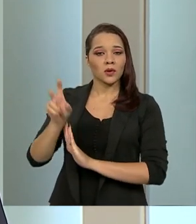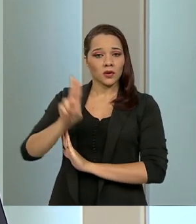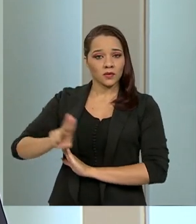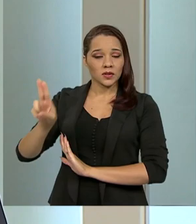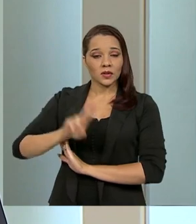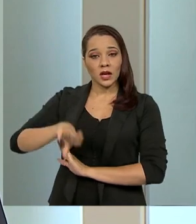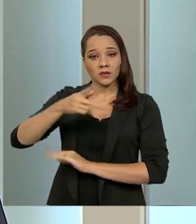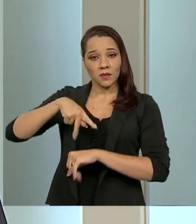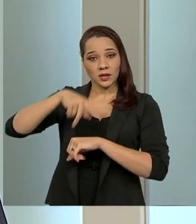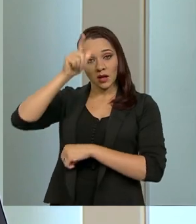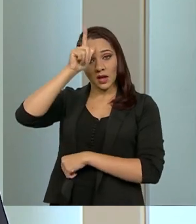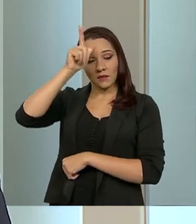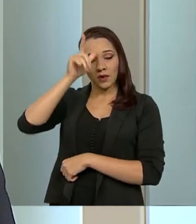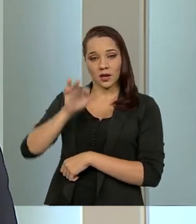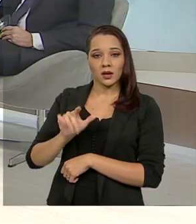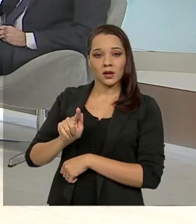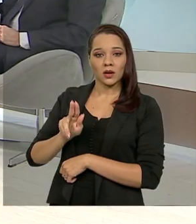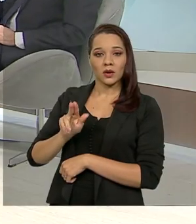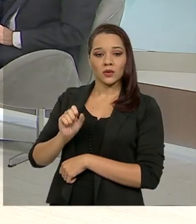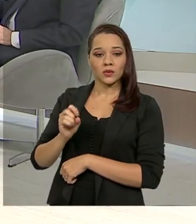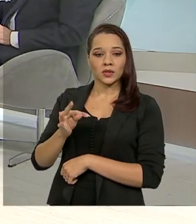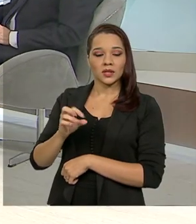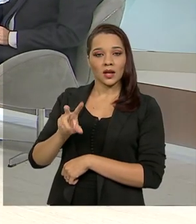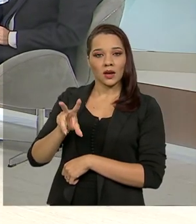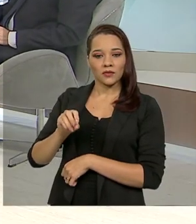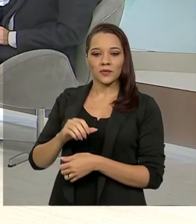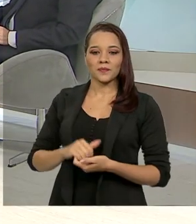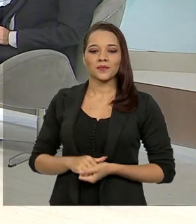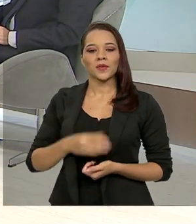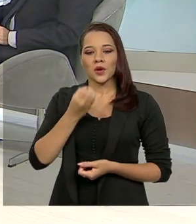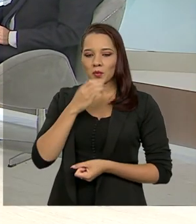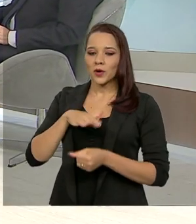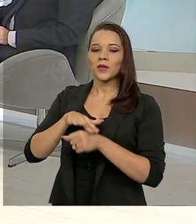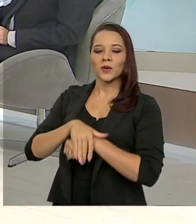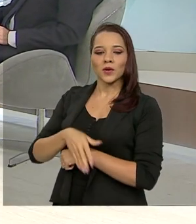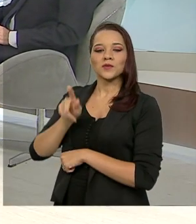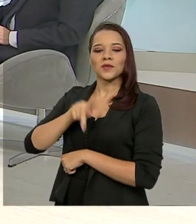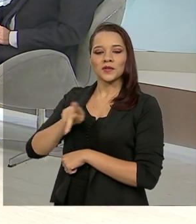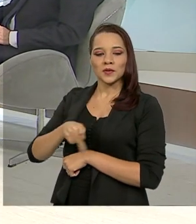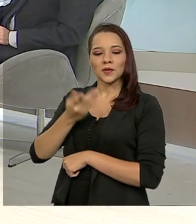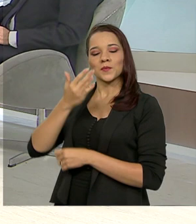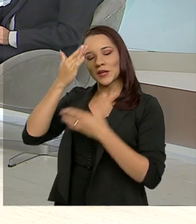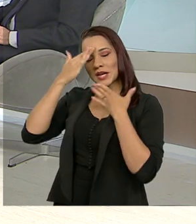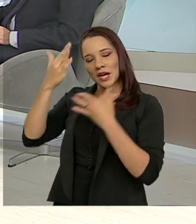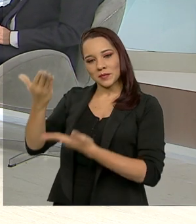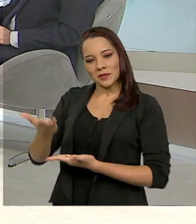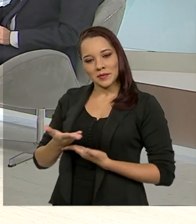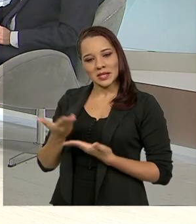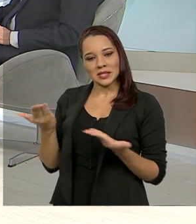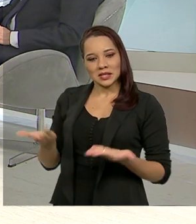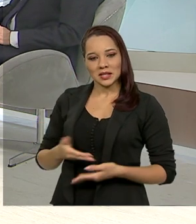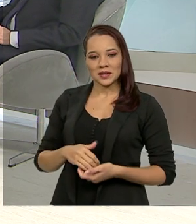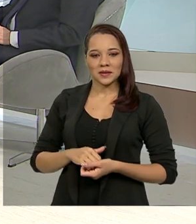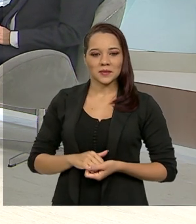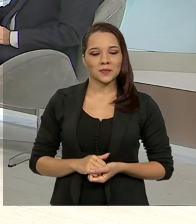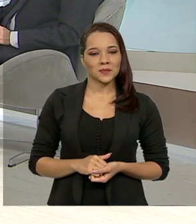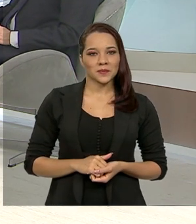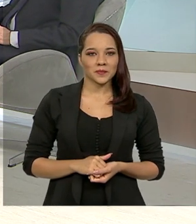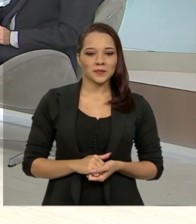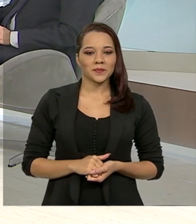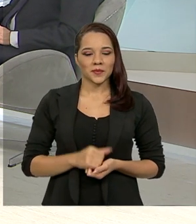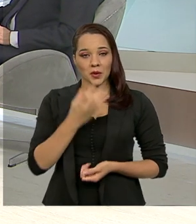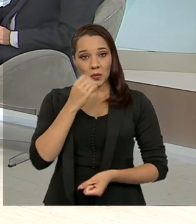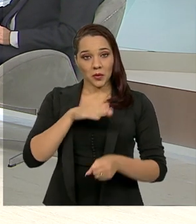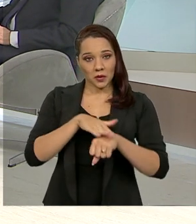na Alemanha, Gustavo Fossati. Boa noite, professor. Obrigado pela presença conosco aqui. Boa